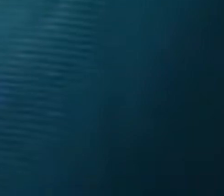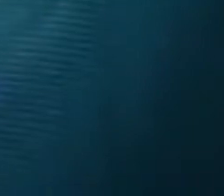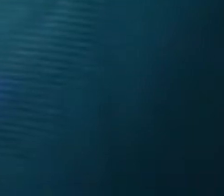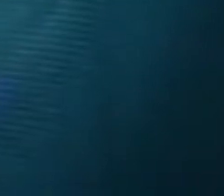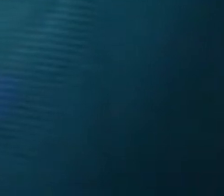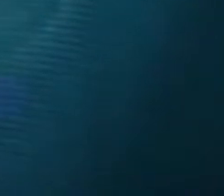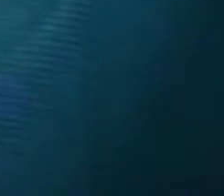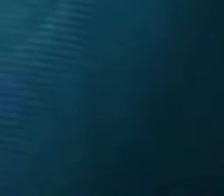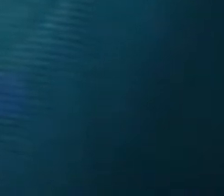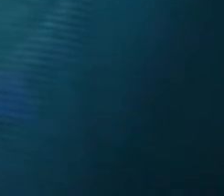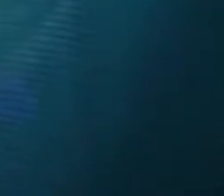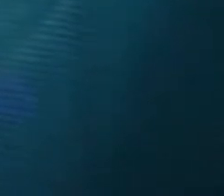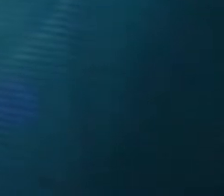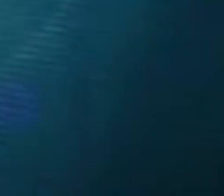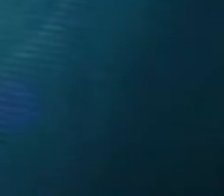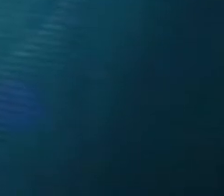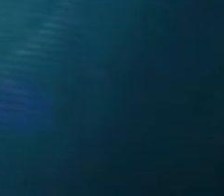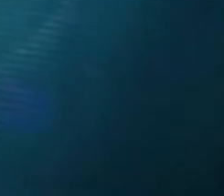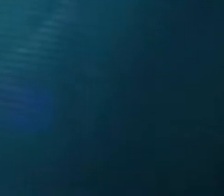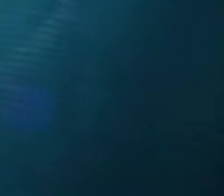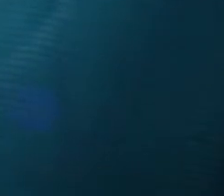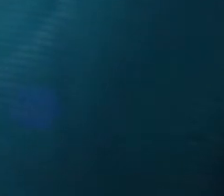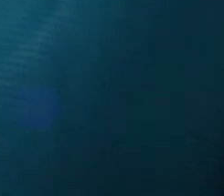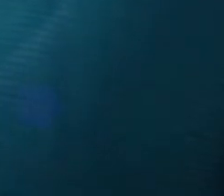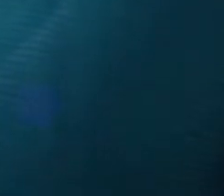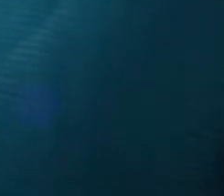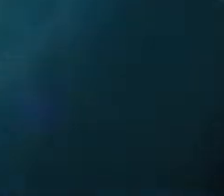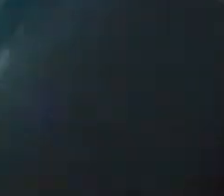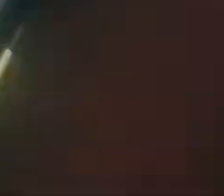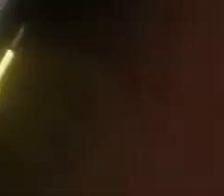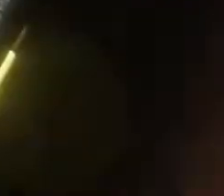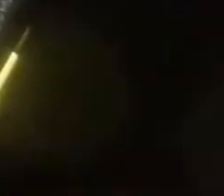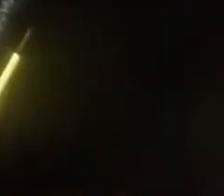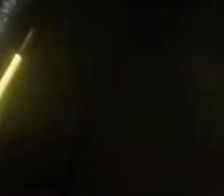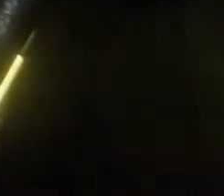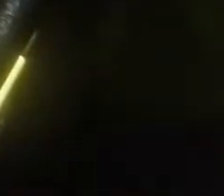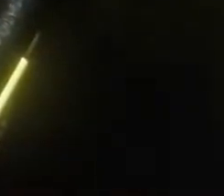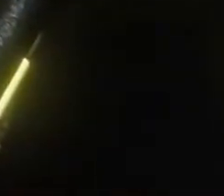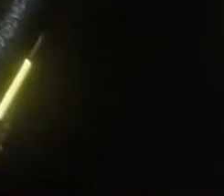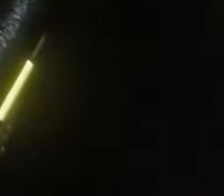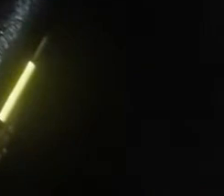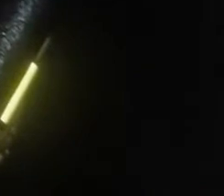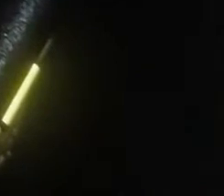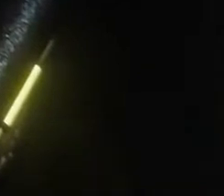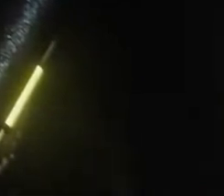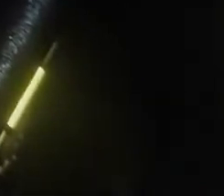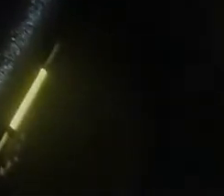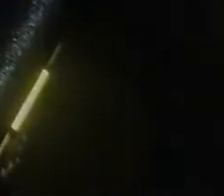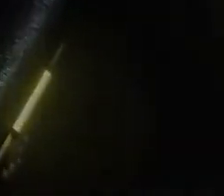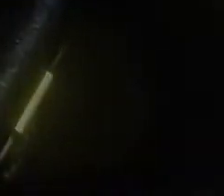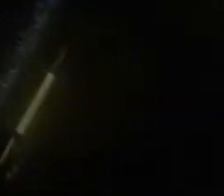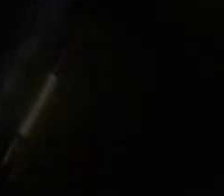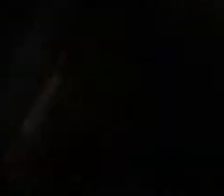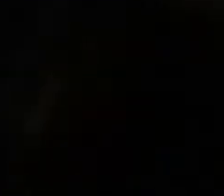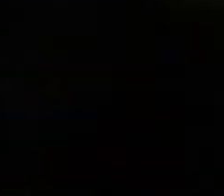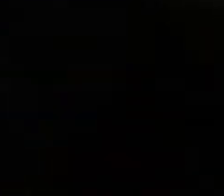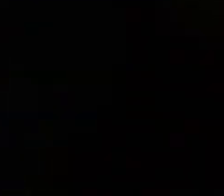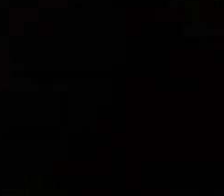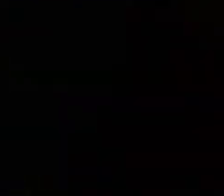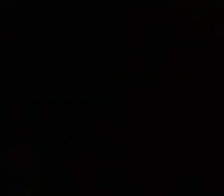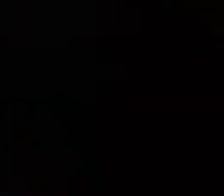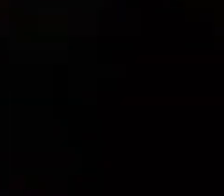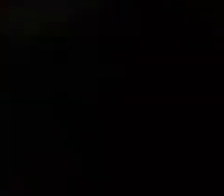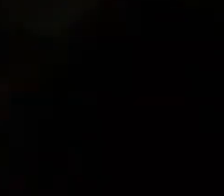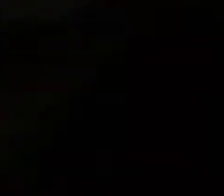Medalha do Mérito Judiciário Amaro Cavalcante. Homenageia personalidades do mundo